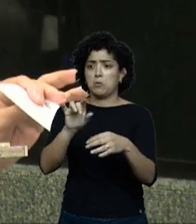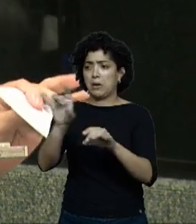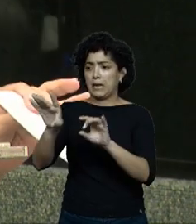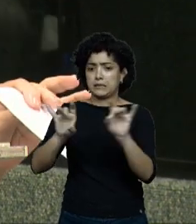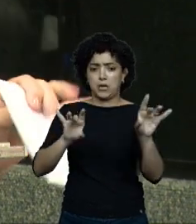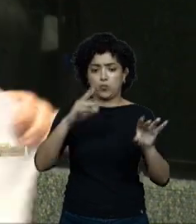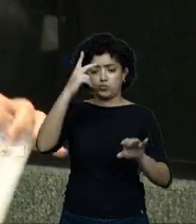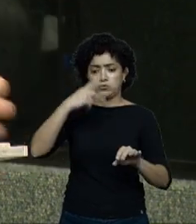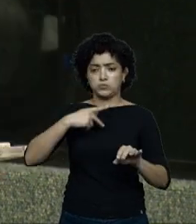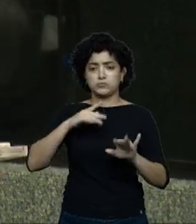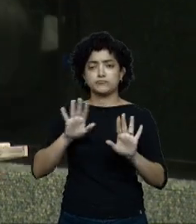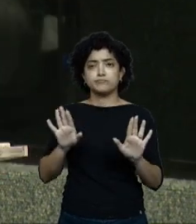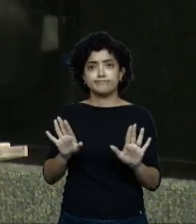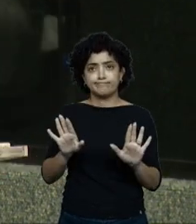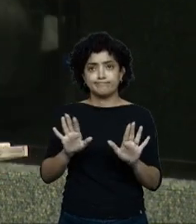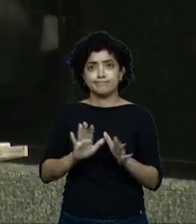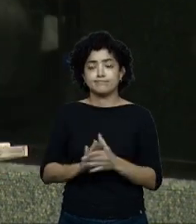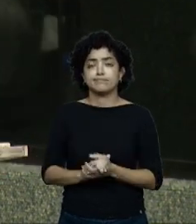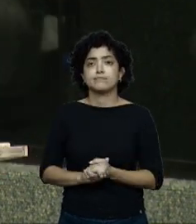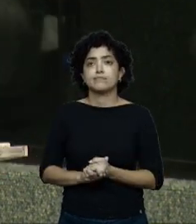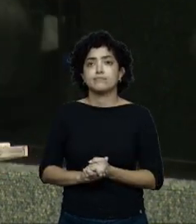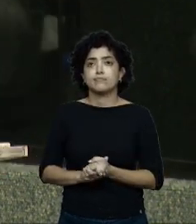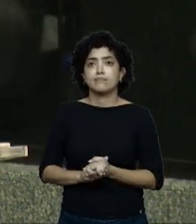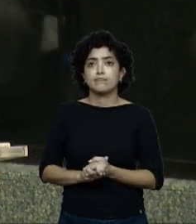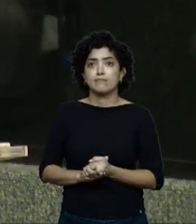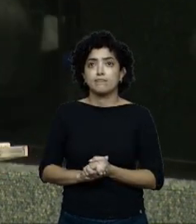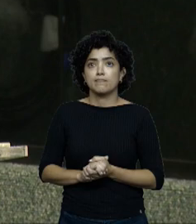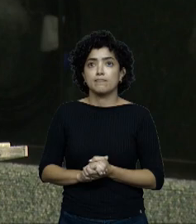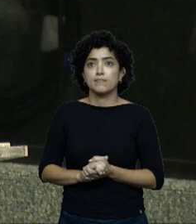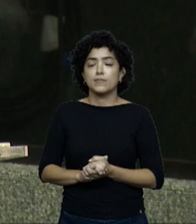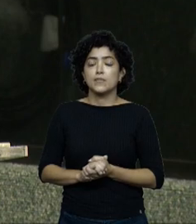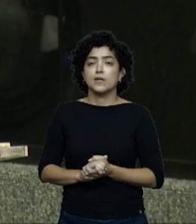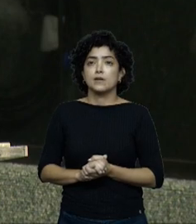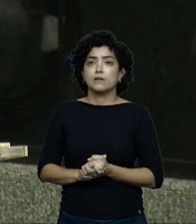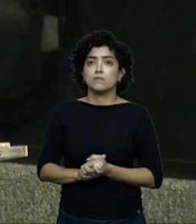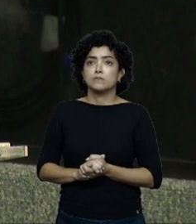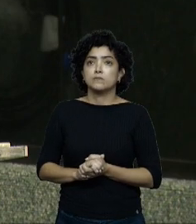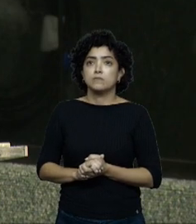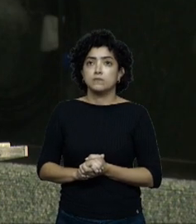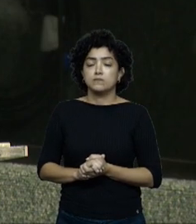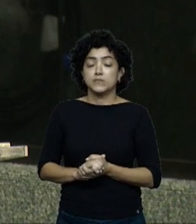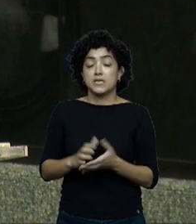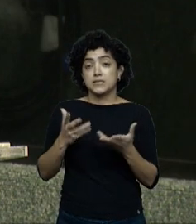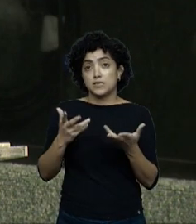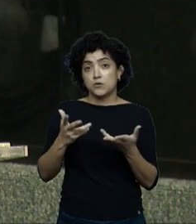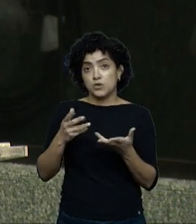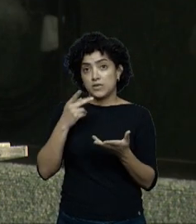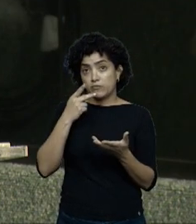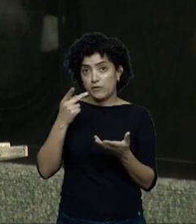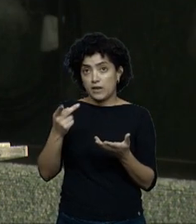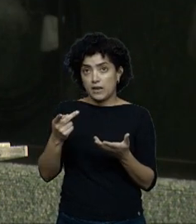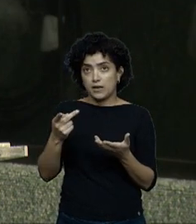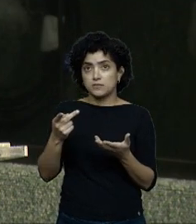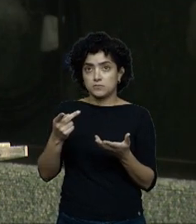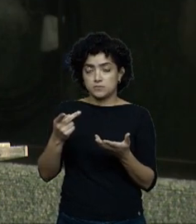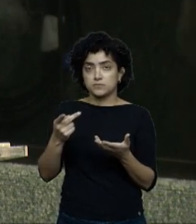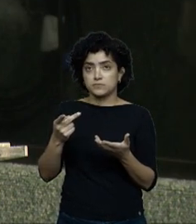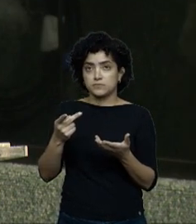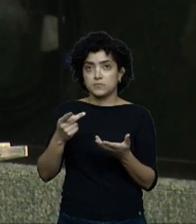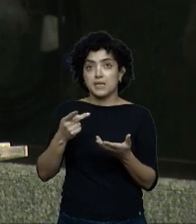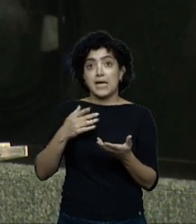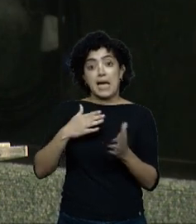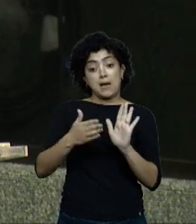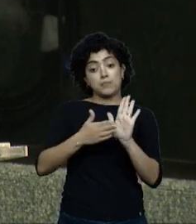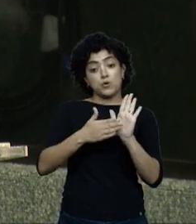Deus por todos estamos no problema feliz tá concluindo eu queria dizer que a nossa a nossa a minha